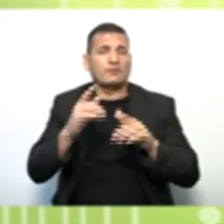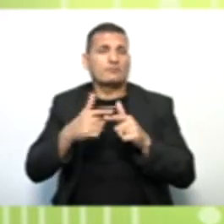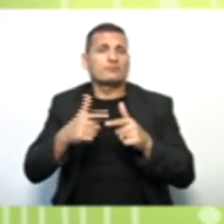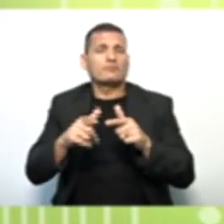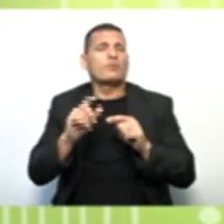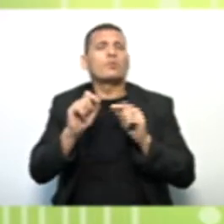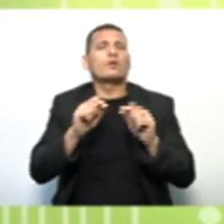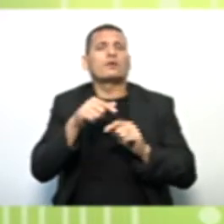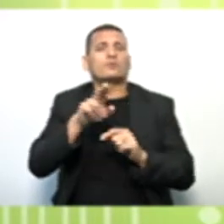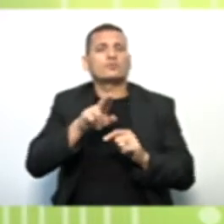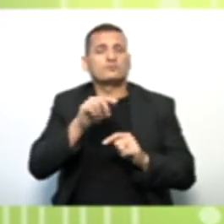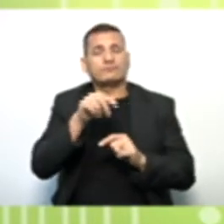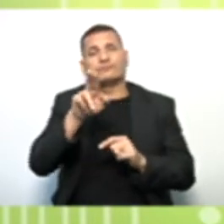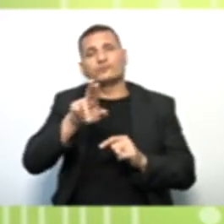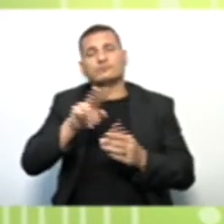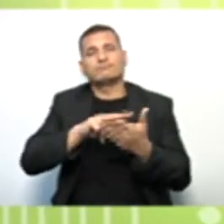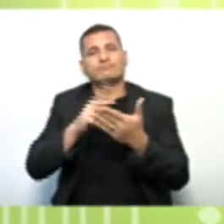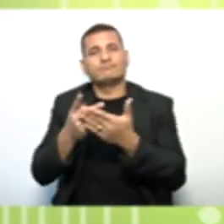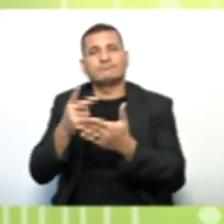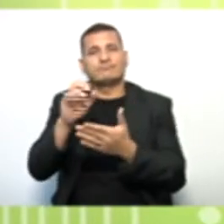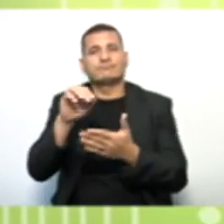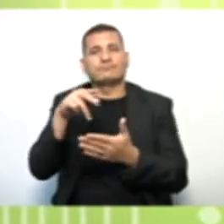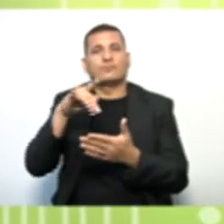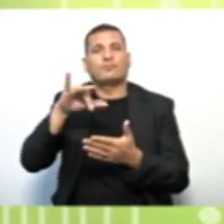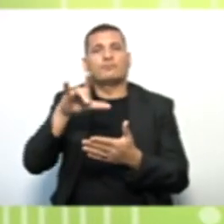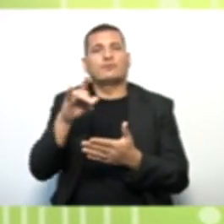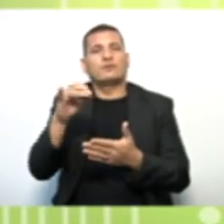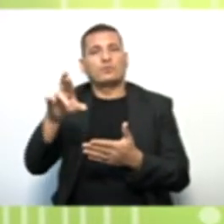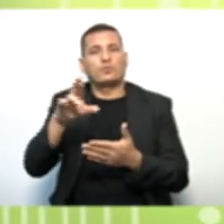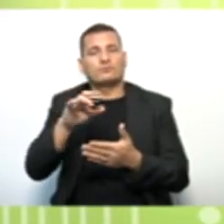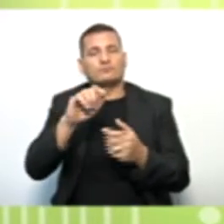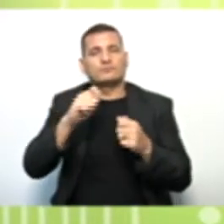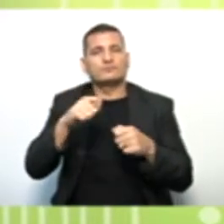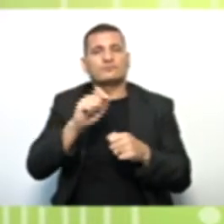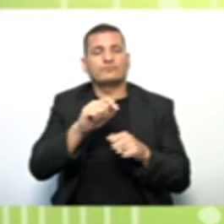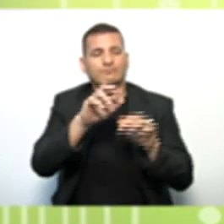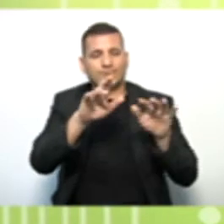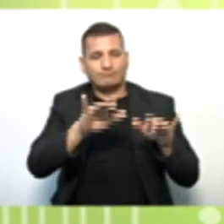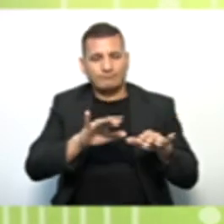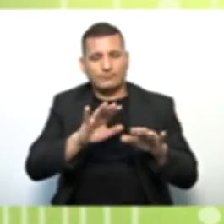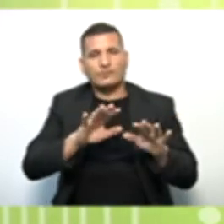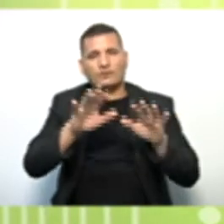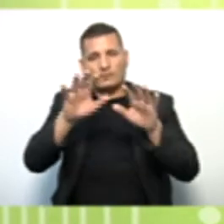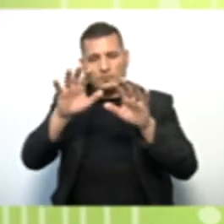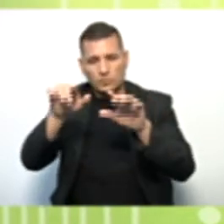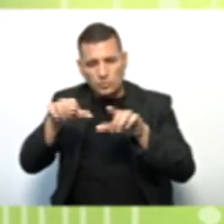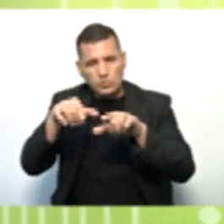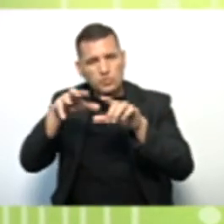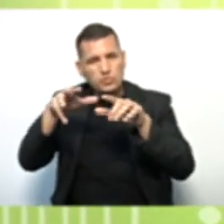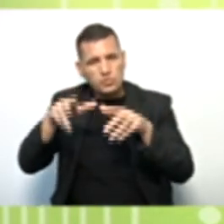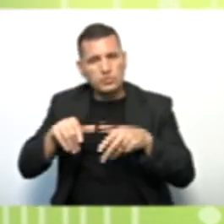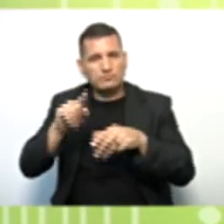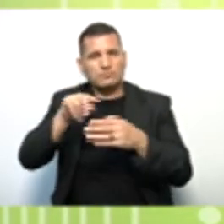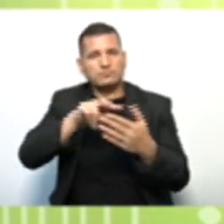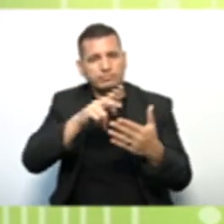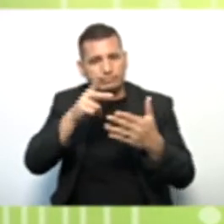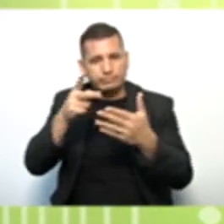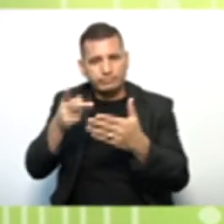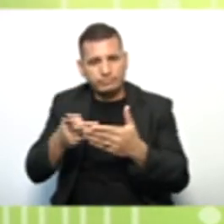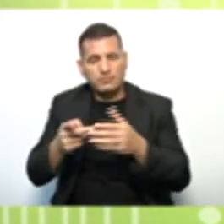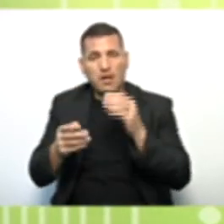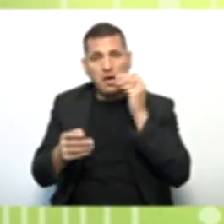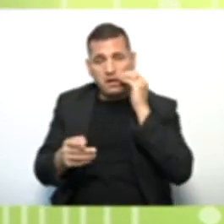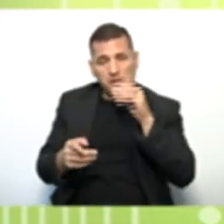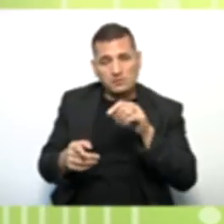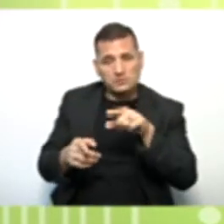ele usa? Ele usa um compilador, então ele tem que compilar todo o código, ele vai para a máquina, é feito o upload, aí a gente vê se está